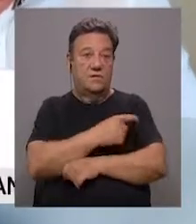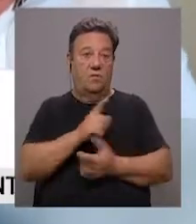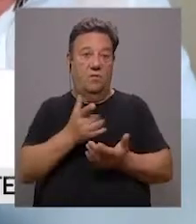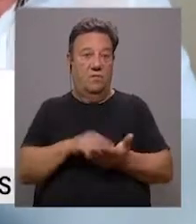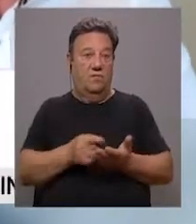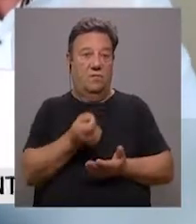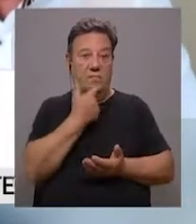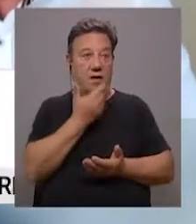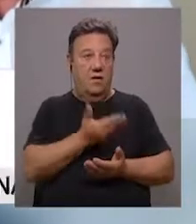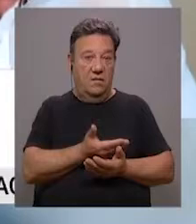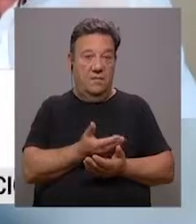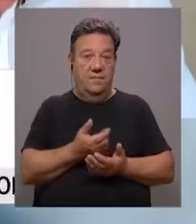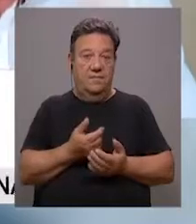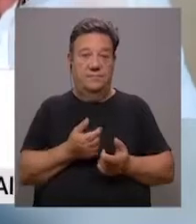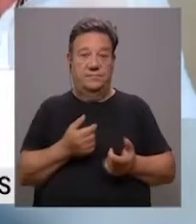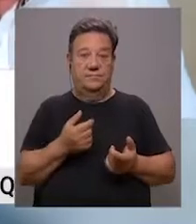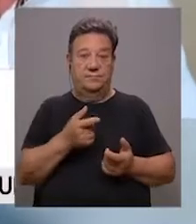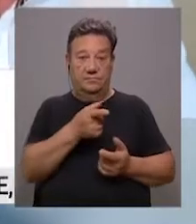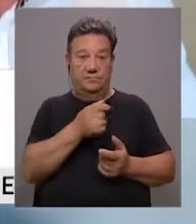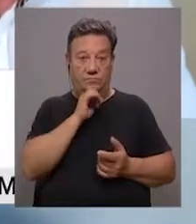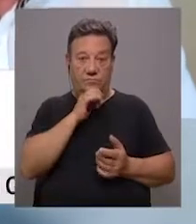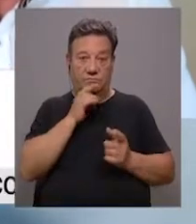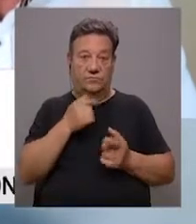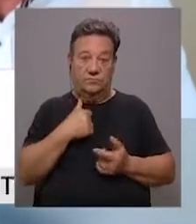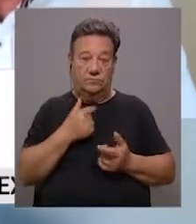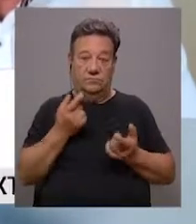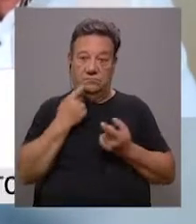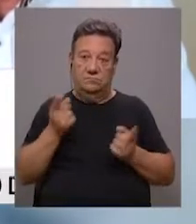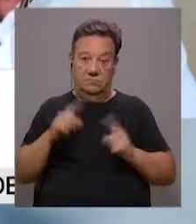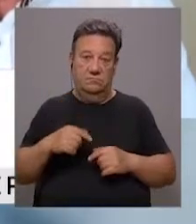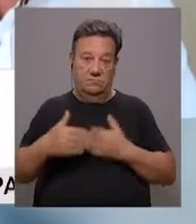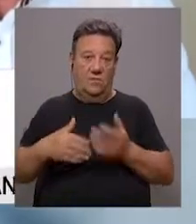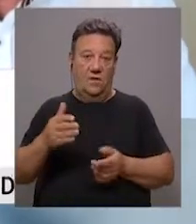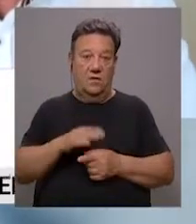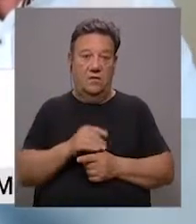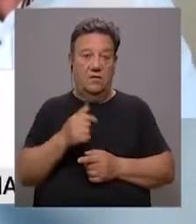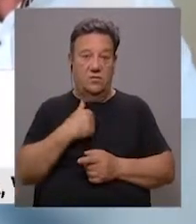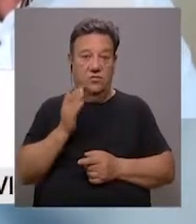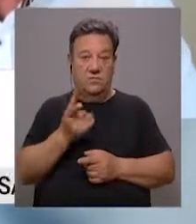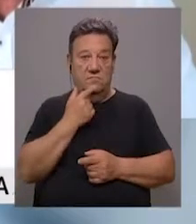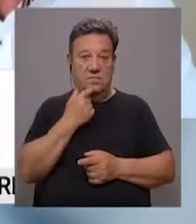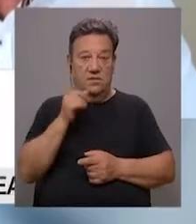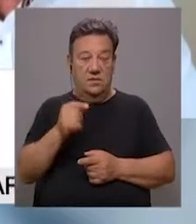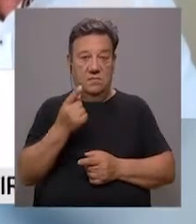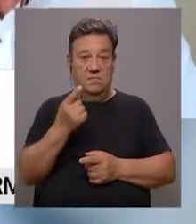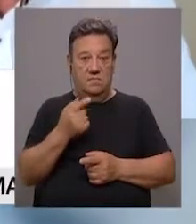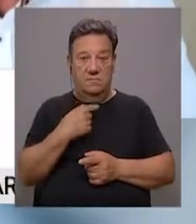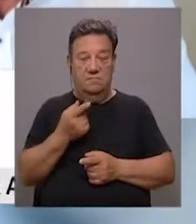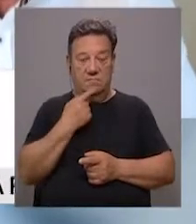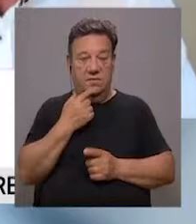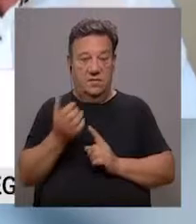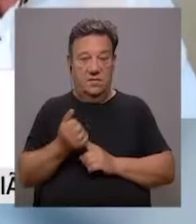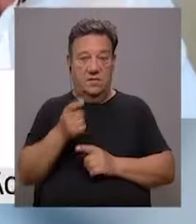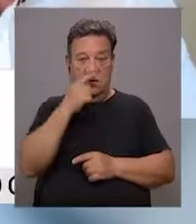medicação, que seja possível, nós vamos retomar, porque... Nós já percebemos também uma coisa, e para quem